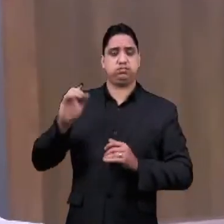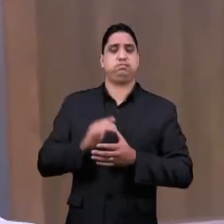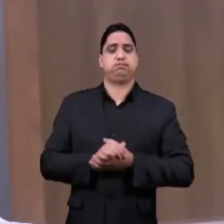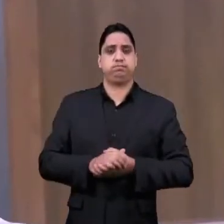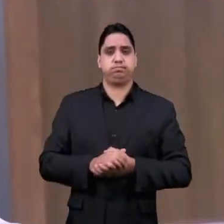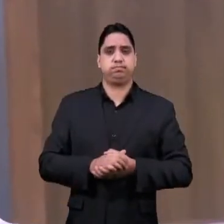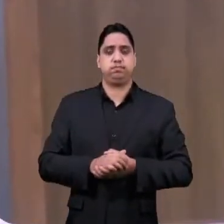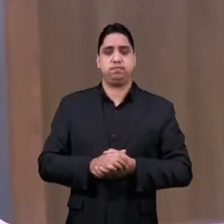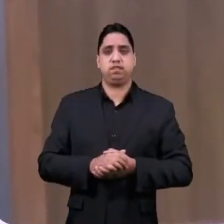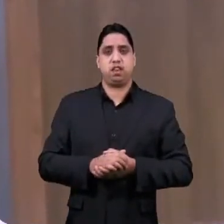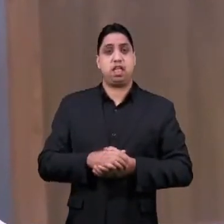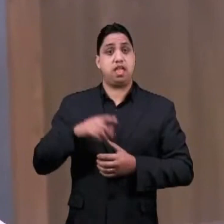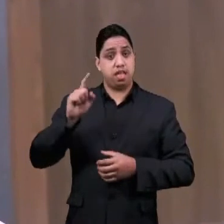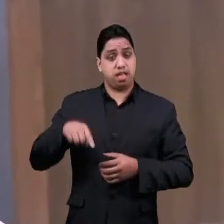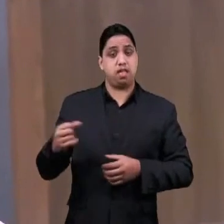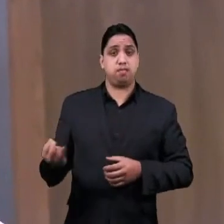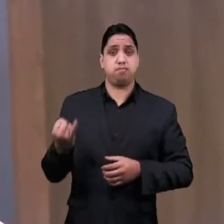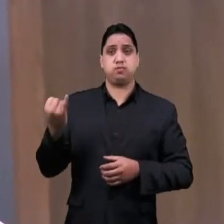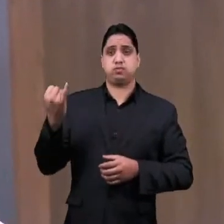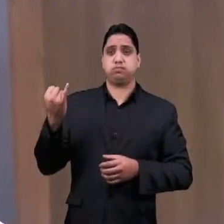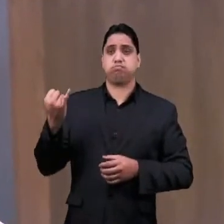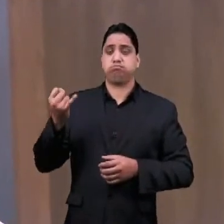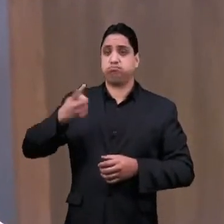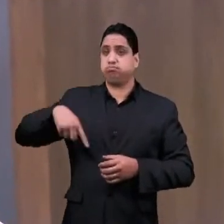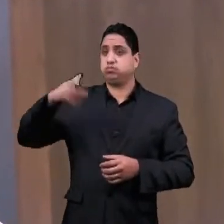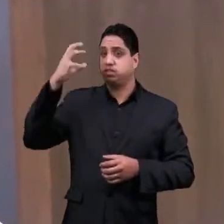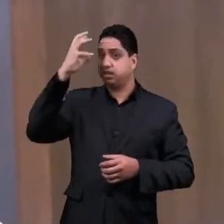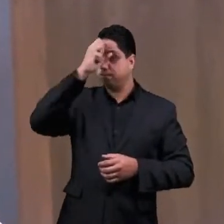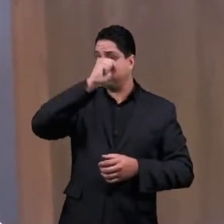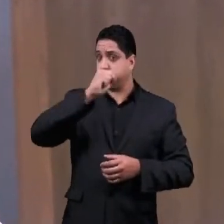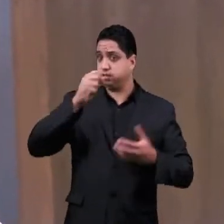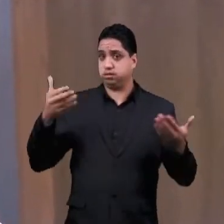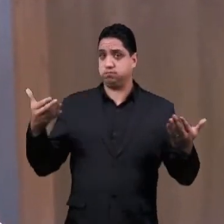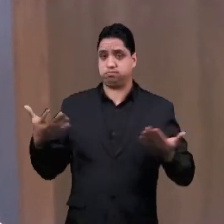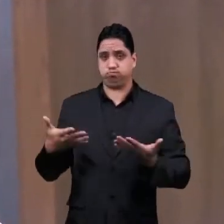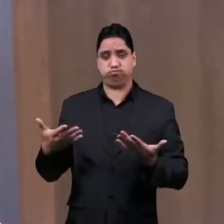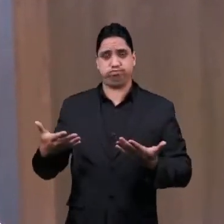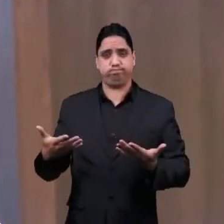irmãos, isso é muito importante nós aprendermos nesta noite.